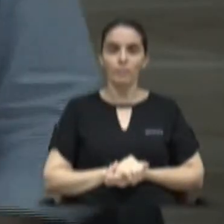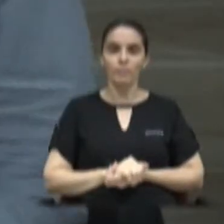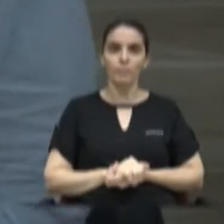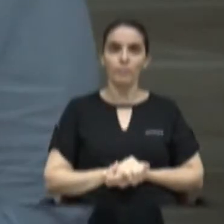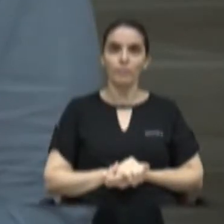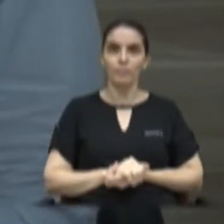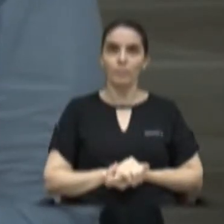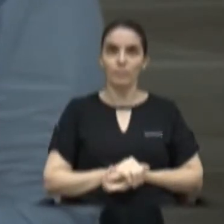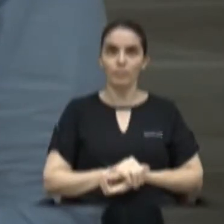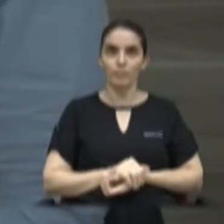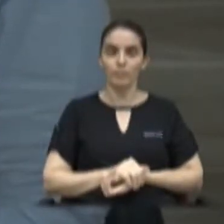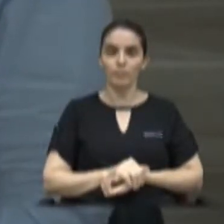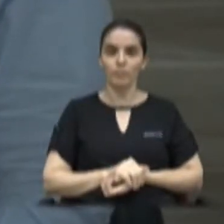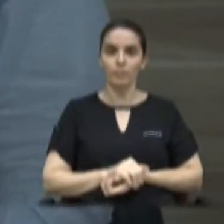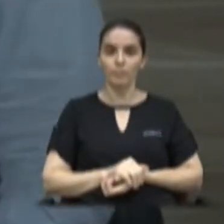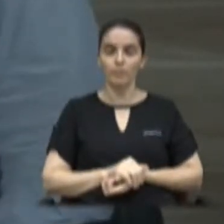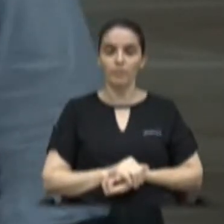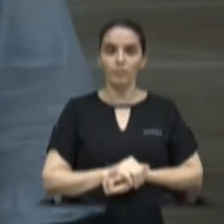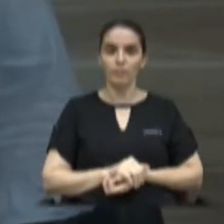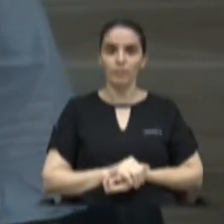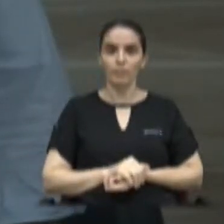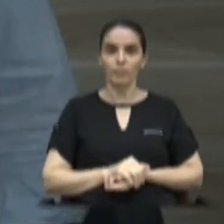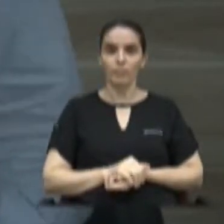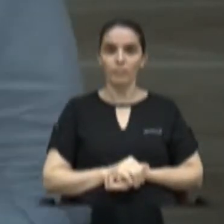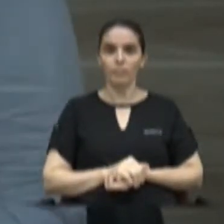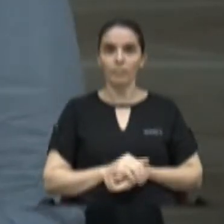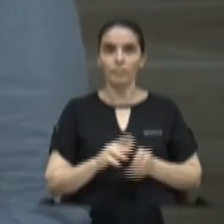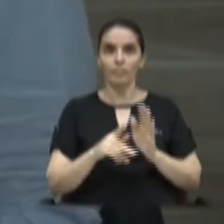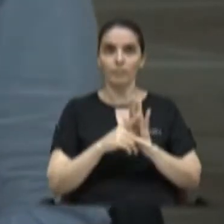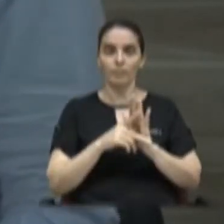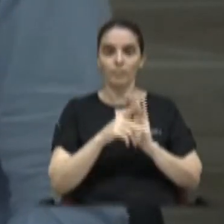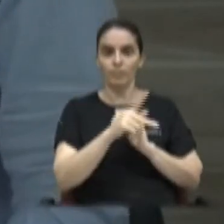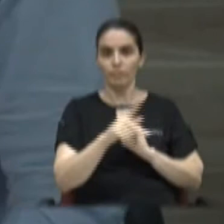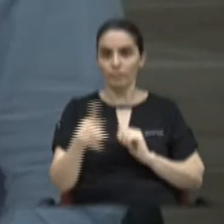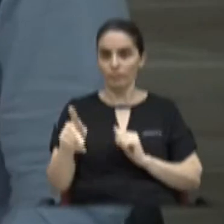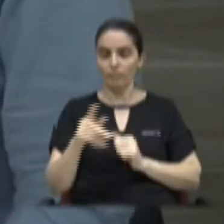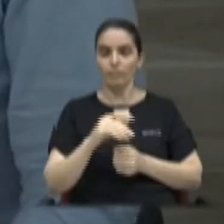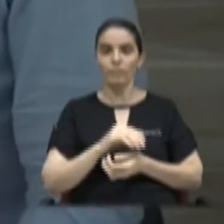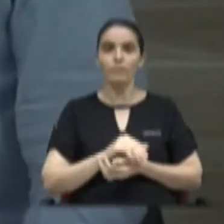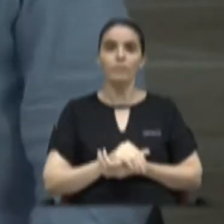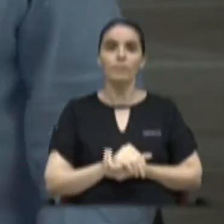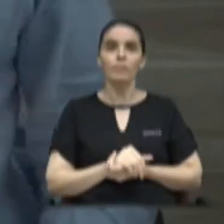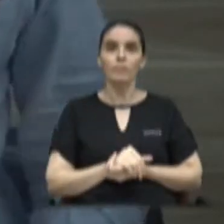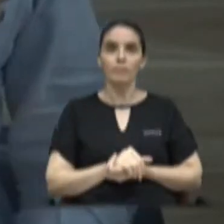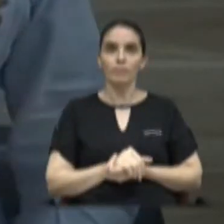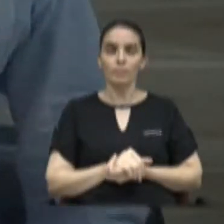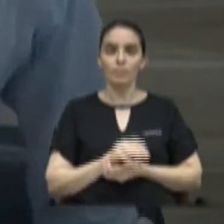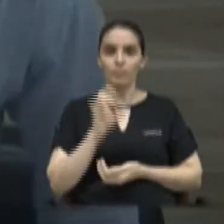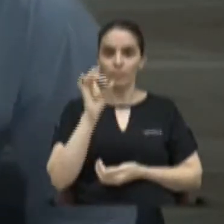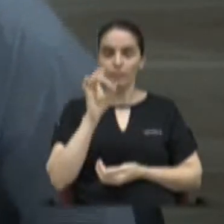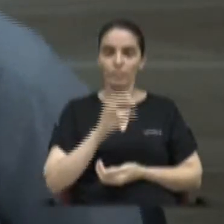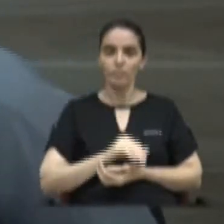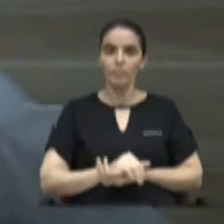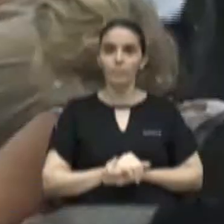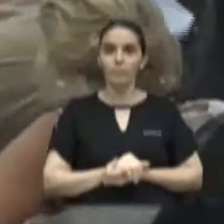Acho que é prerrogativa do presidente abrir a sessão. E era isso,